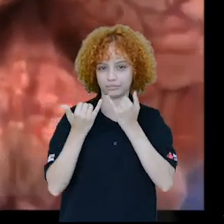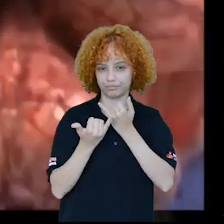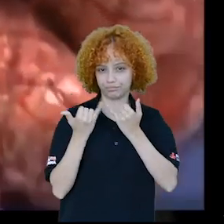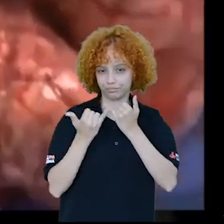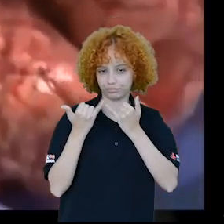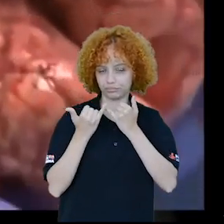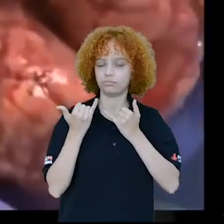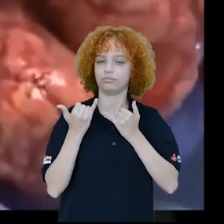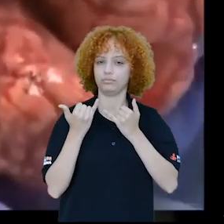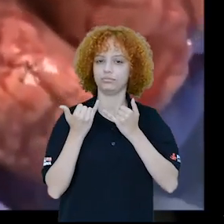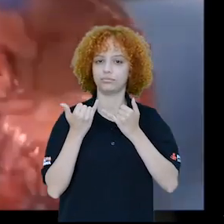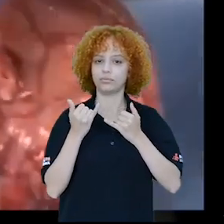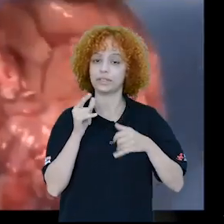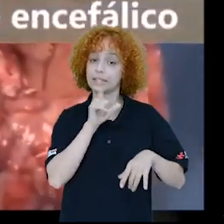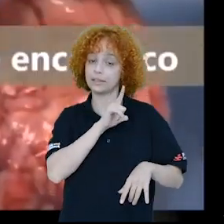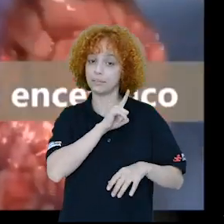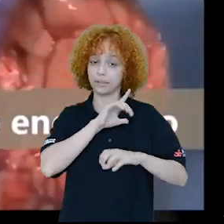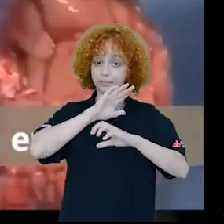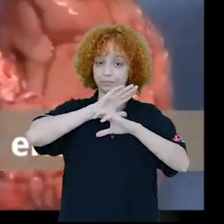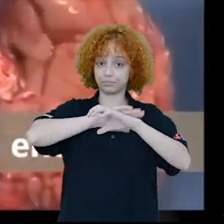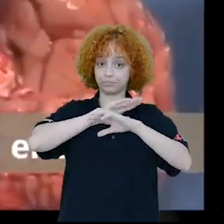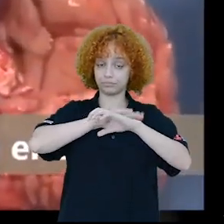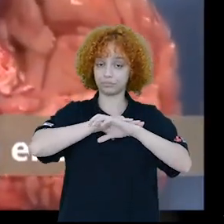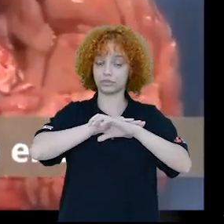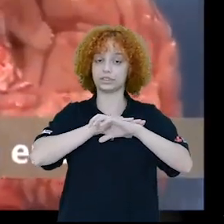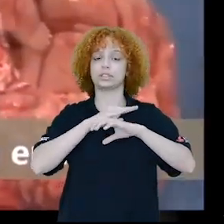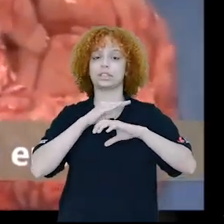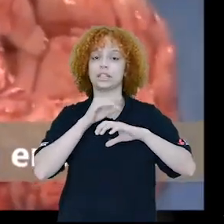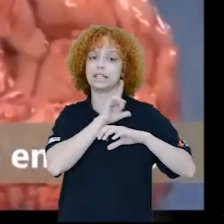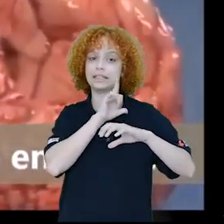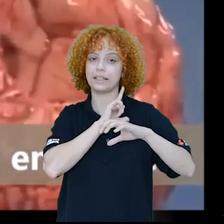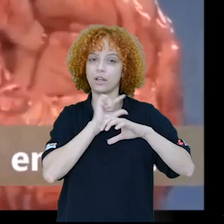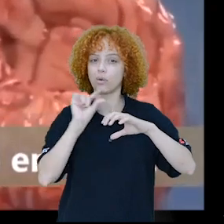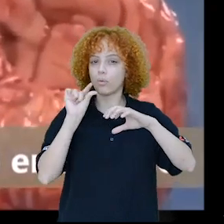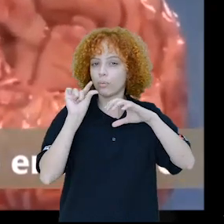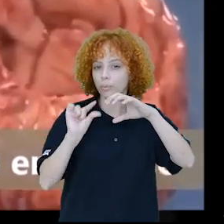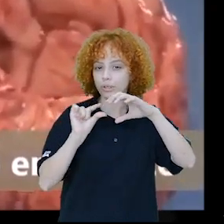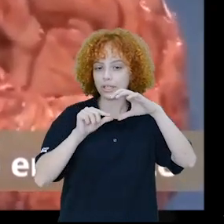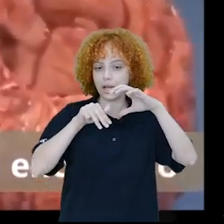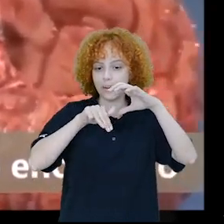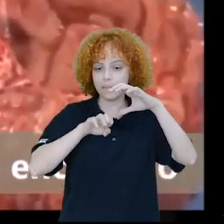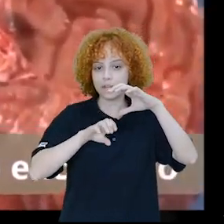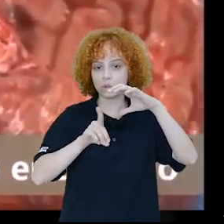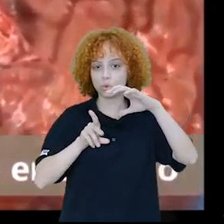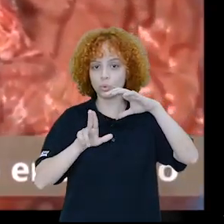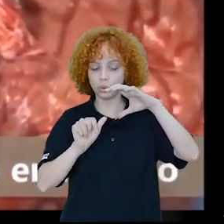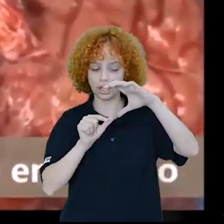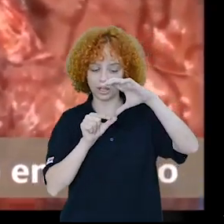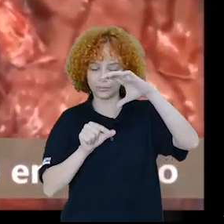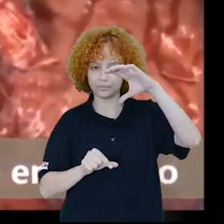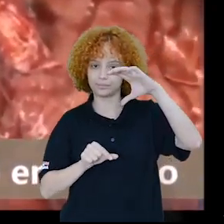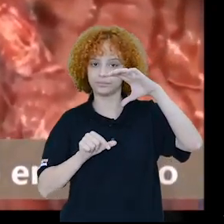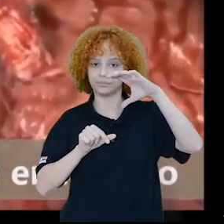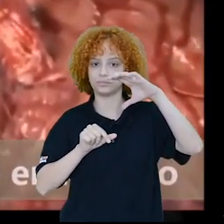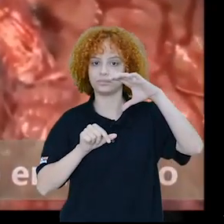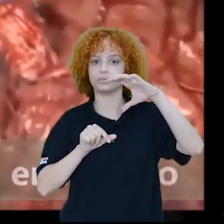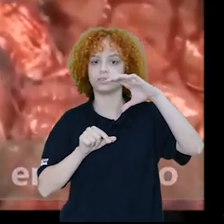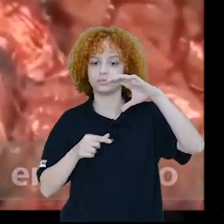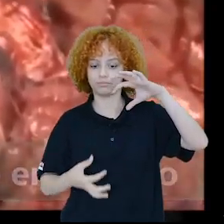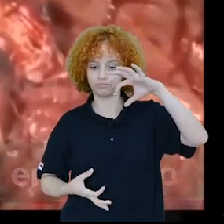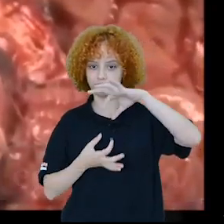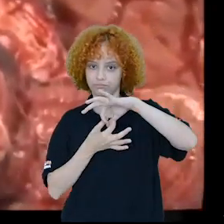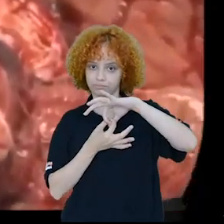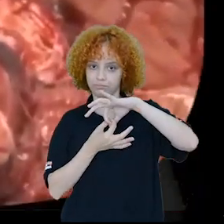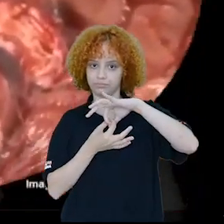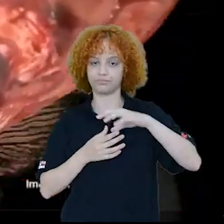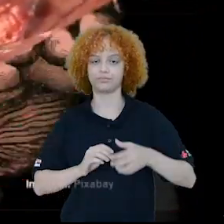tem alguma semelhança. E na parte inferior nós estamos vendo um pedaço da medula espinal e sua ligação com